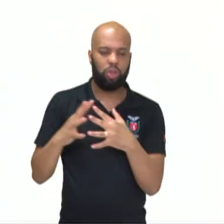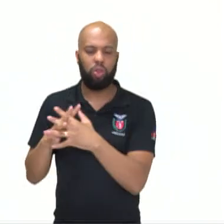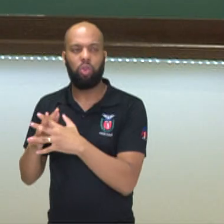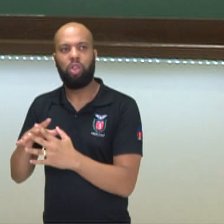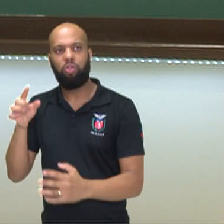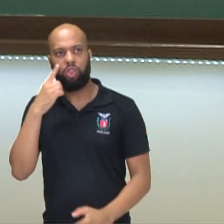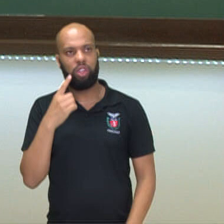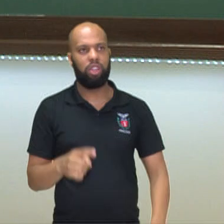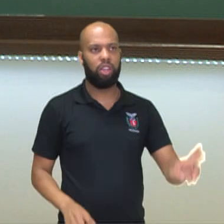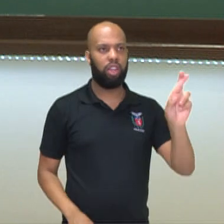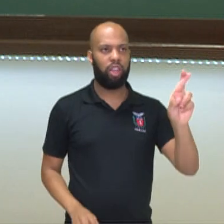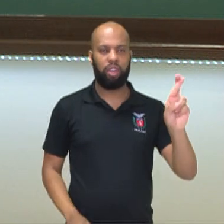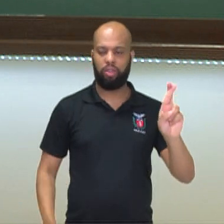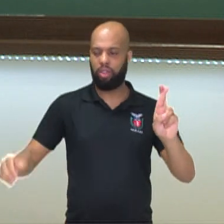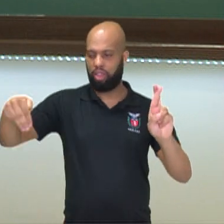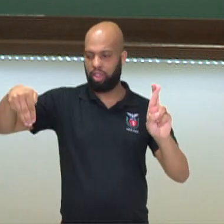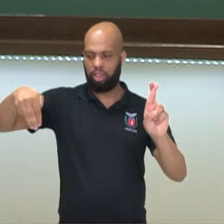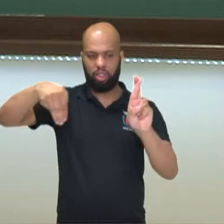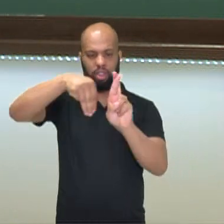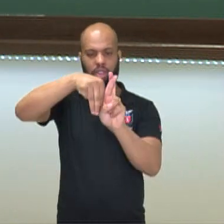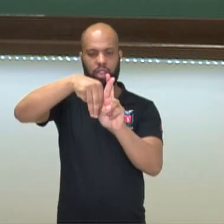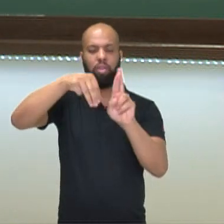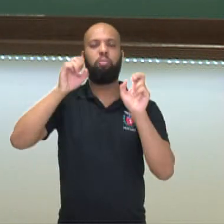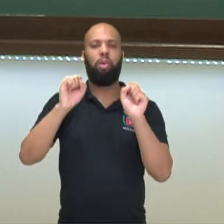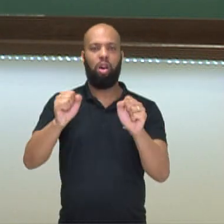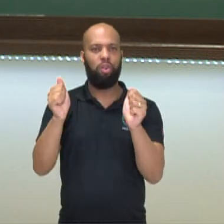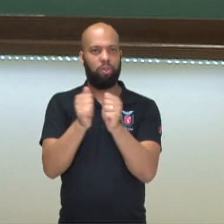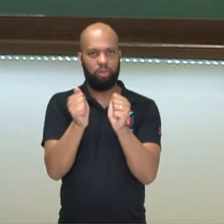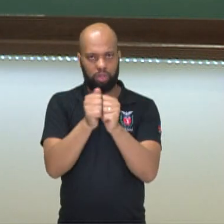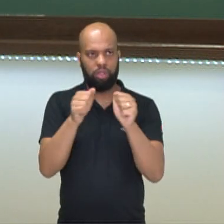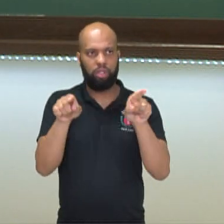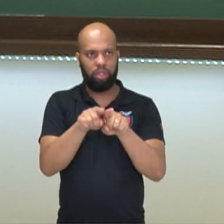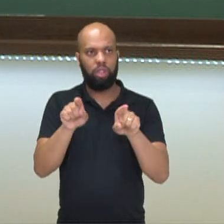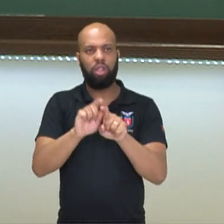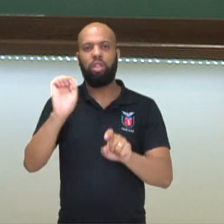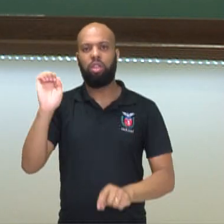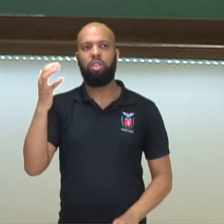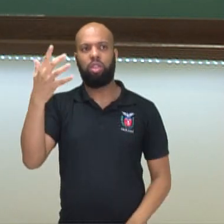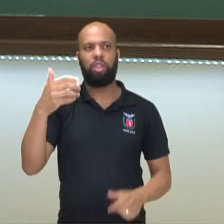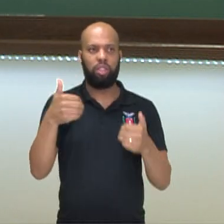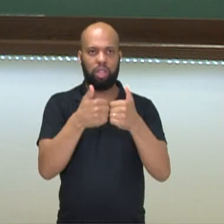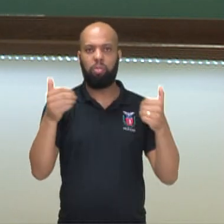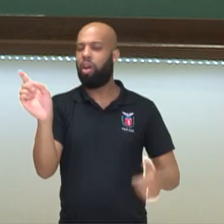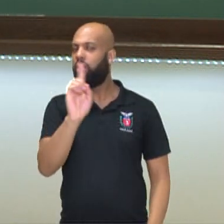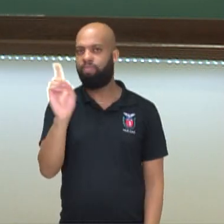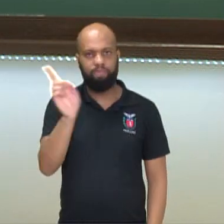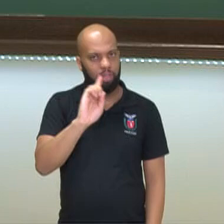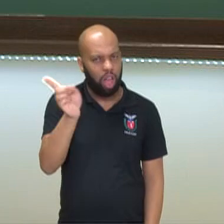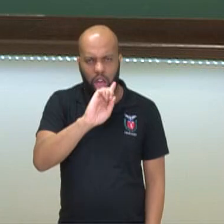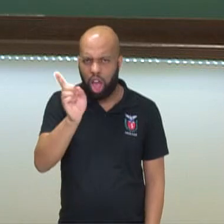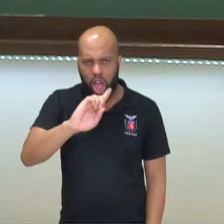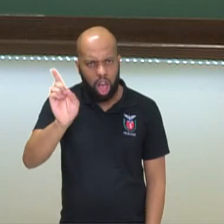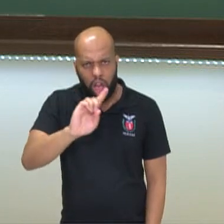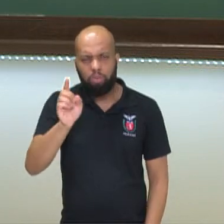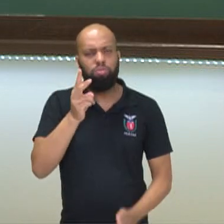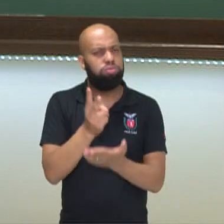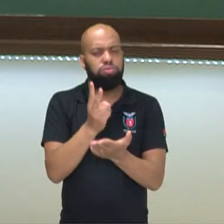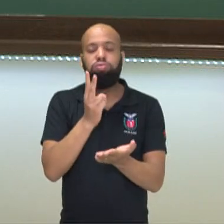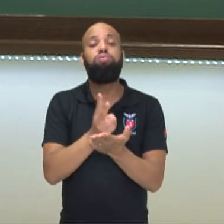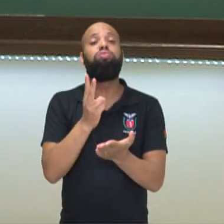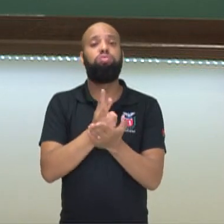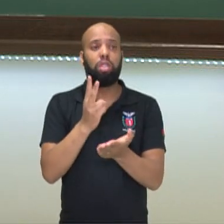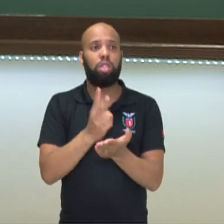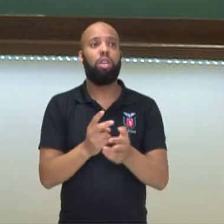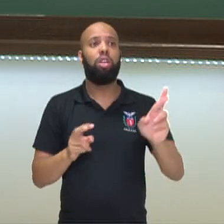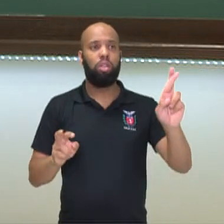R, inicia por consoante M. O que acontece? Separa com o hífen? Claro que não! Claro que